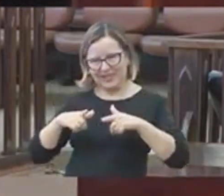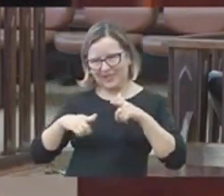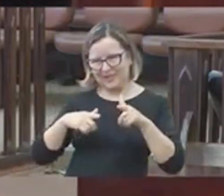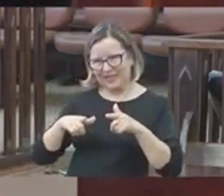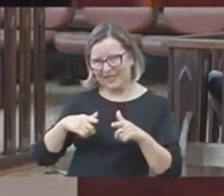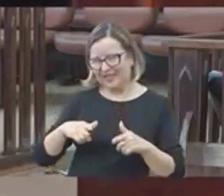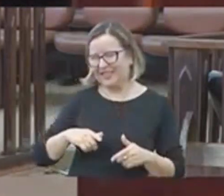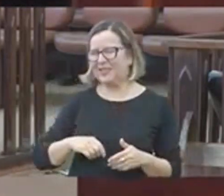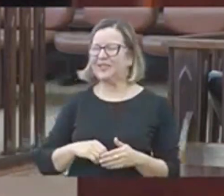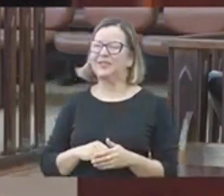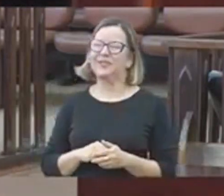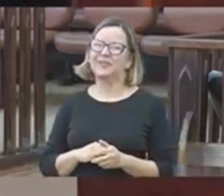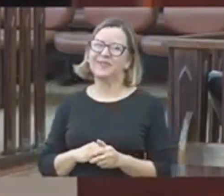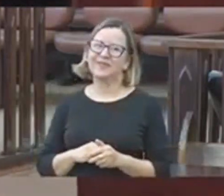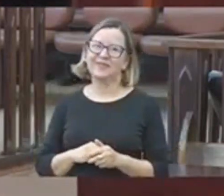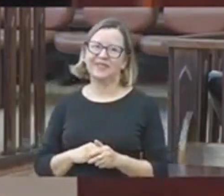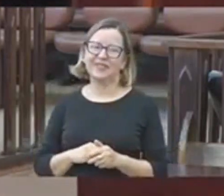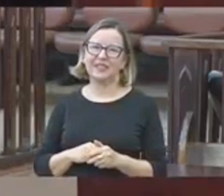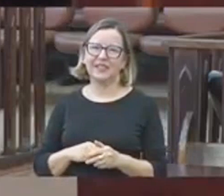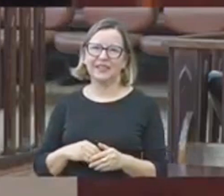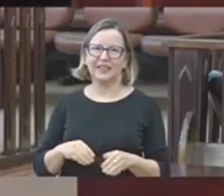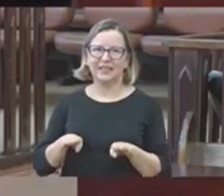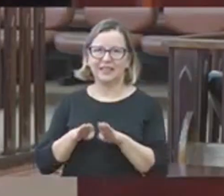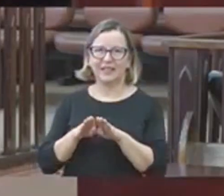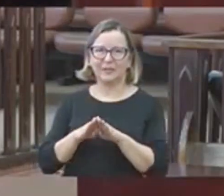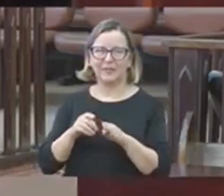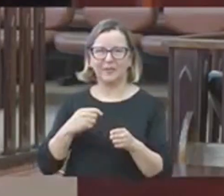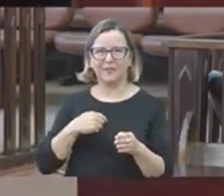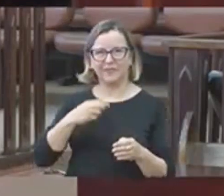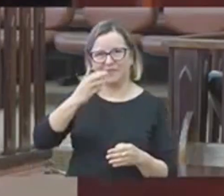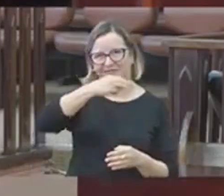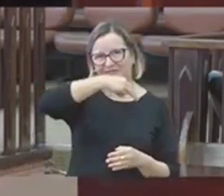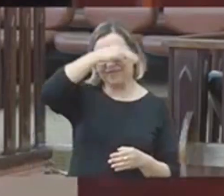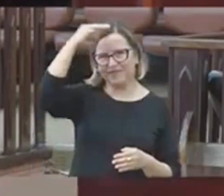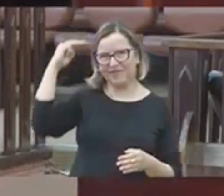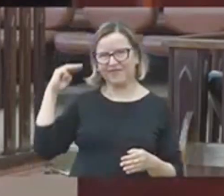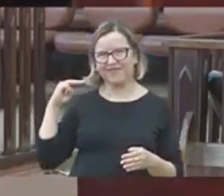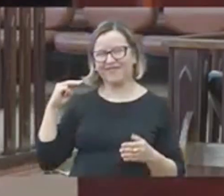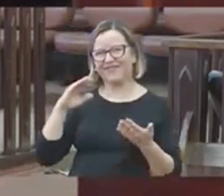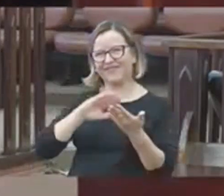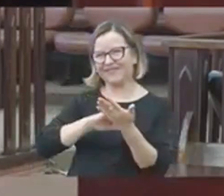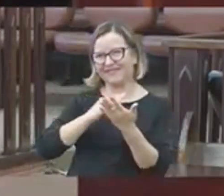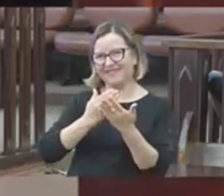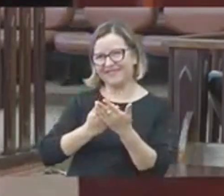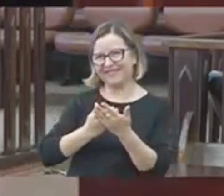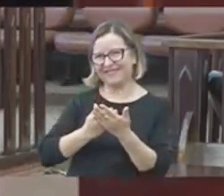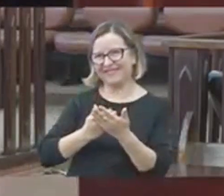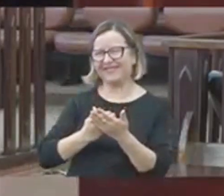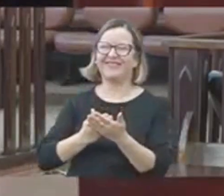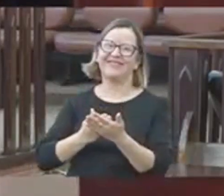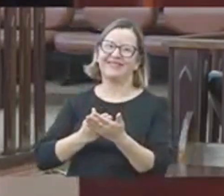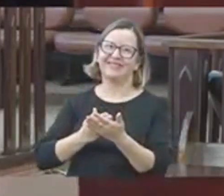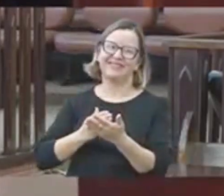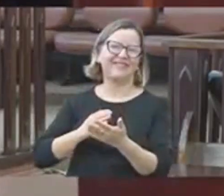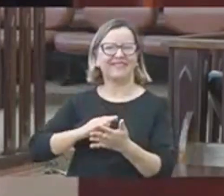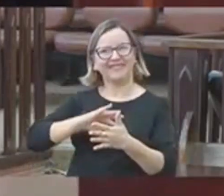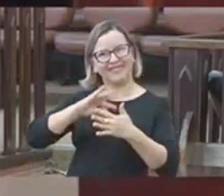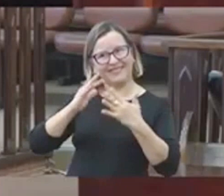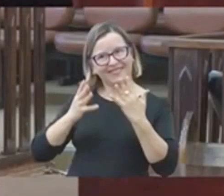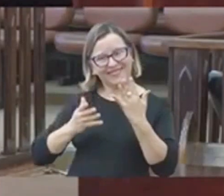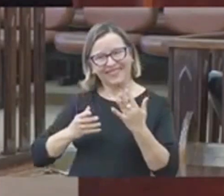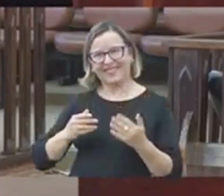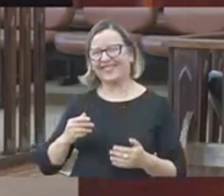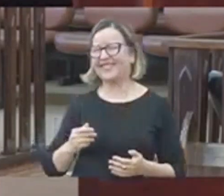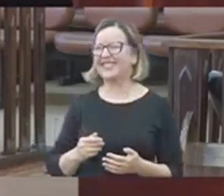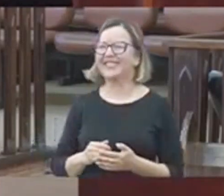E temos a Maria Helena aqui também, na tradução, Libras, a interpretação para